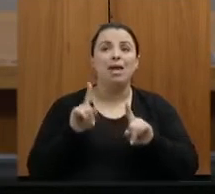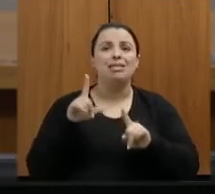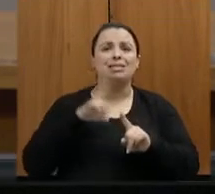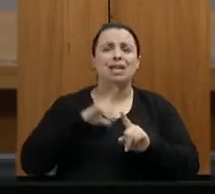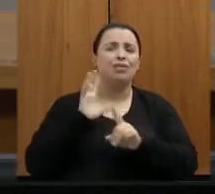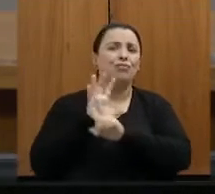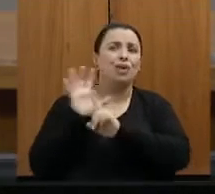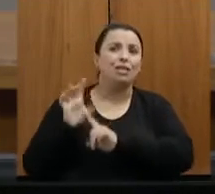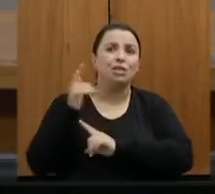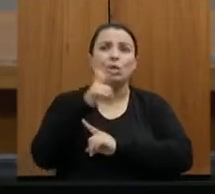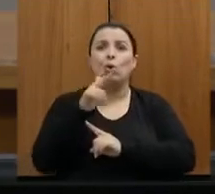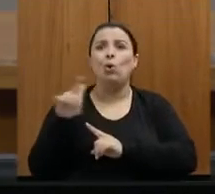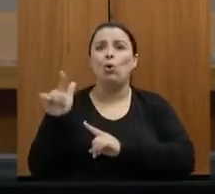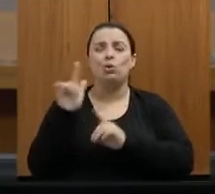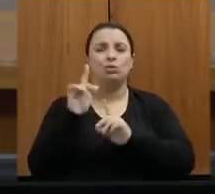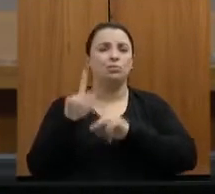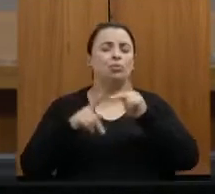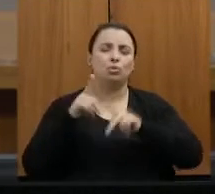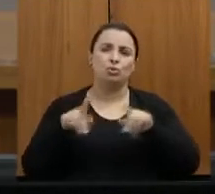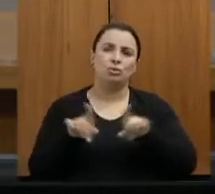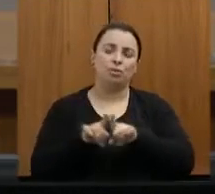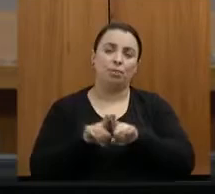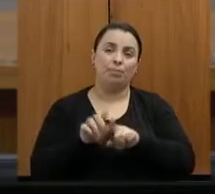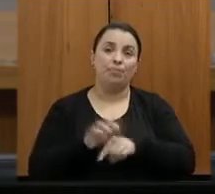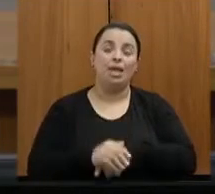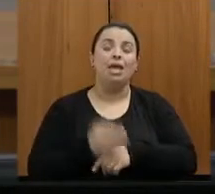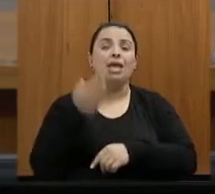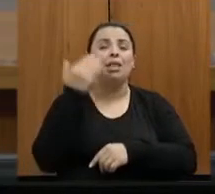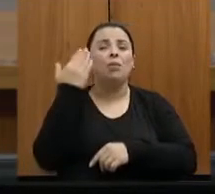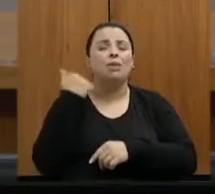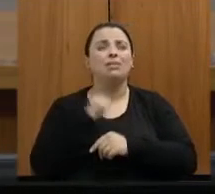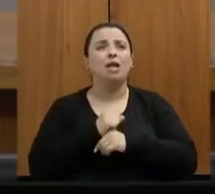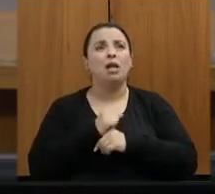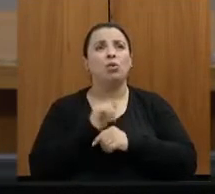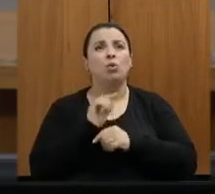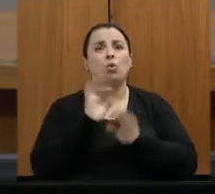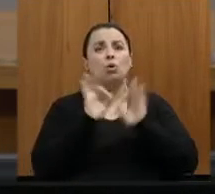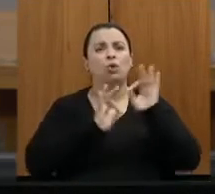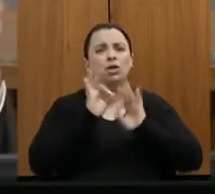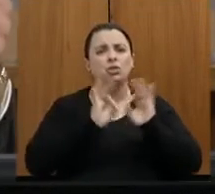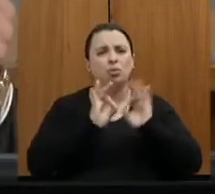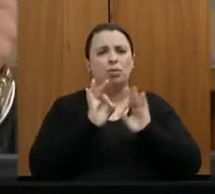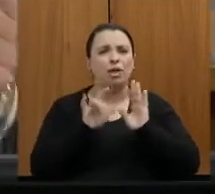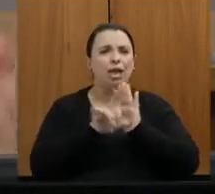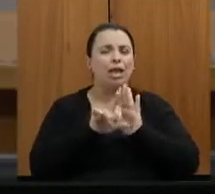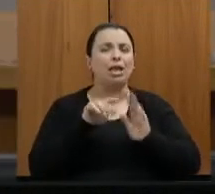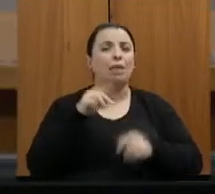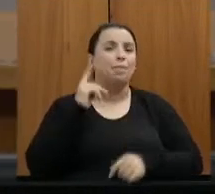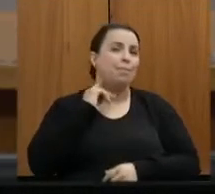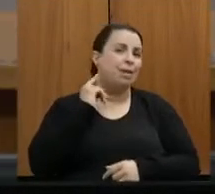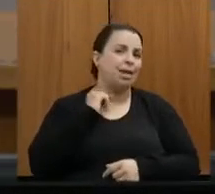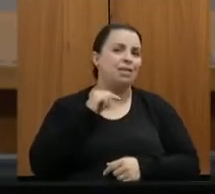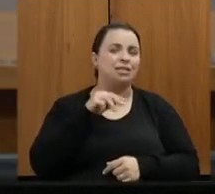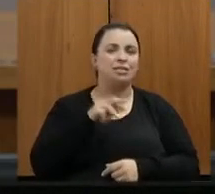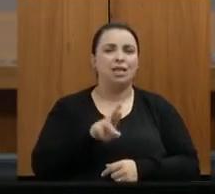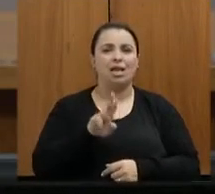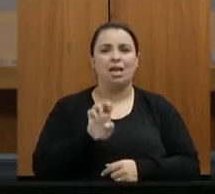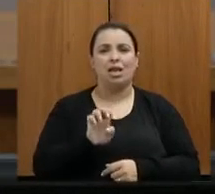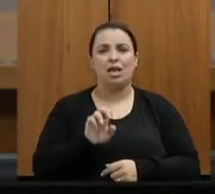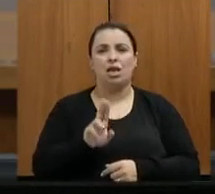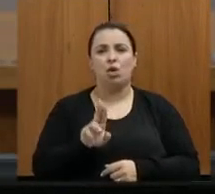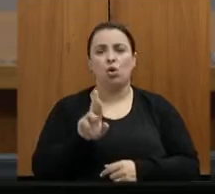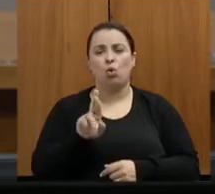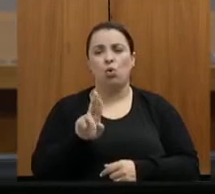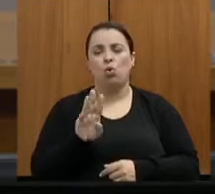a gente fez o Minas Reurb, a gente tinha alguns objetivos, que seria identificar os núcleos